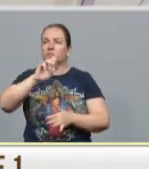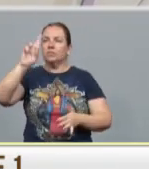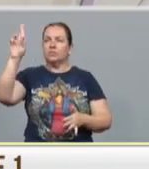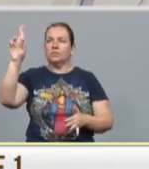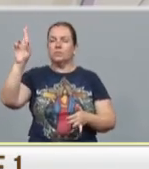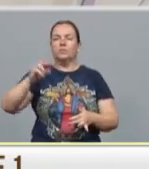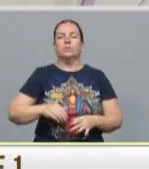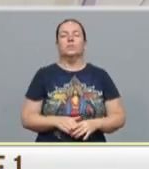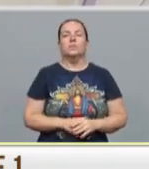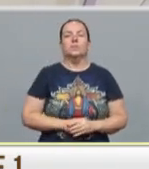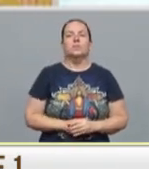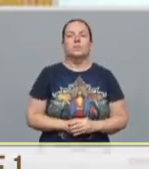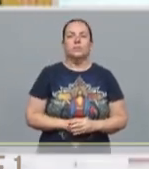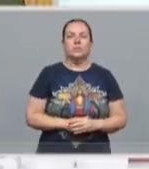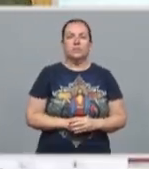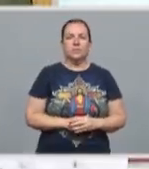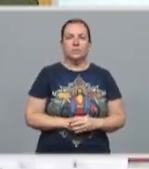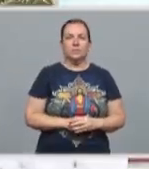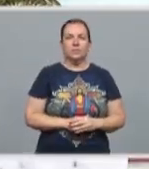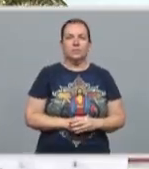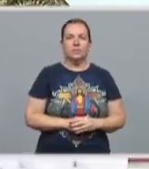vós, Senhor.